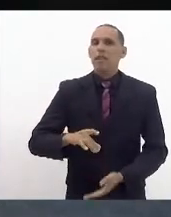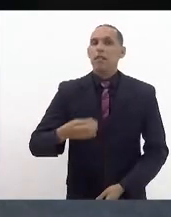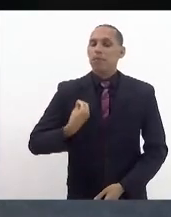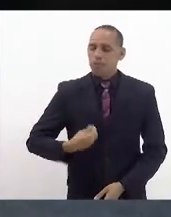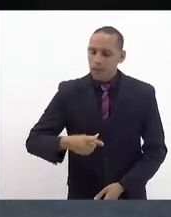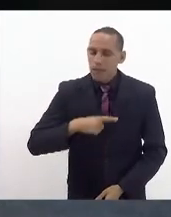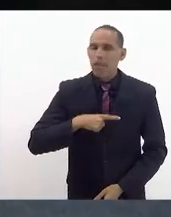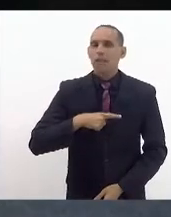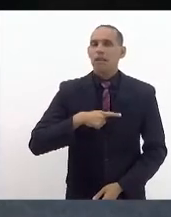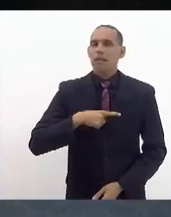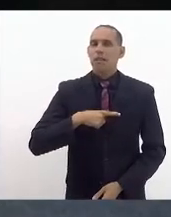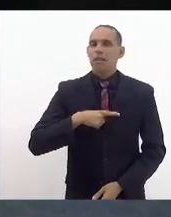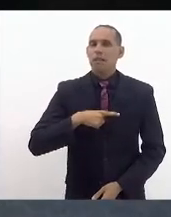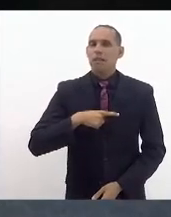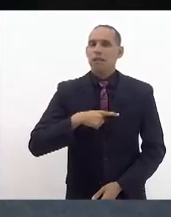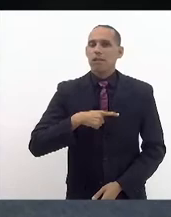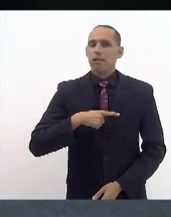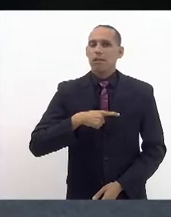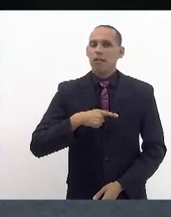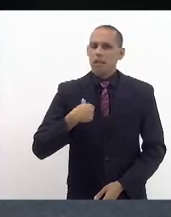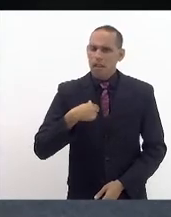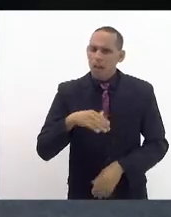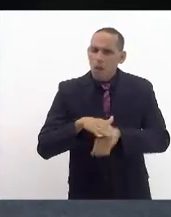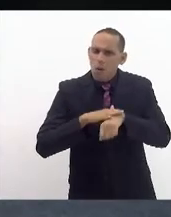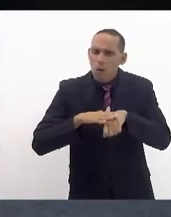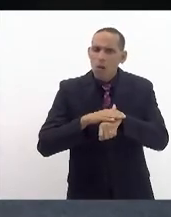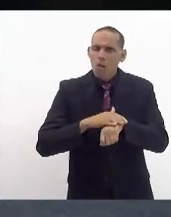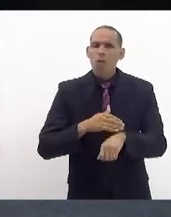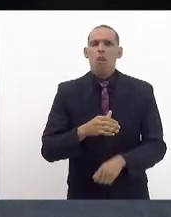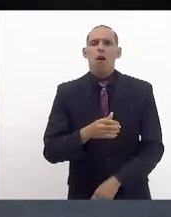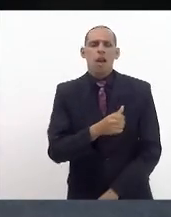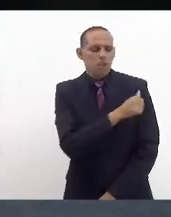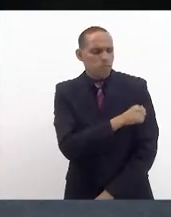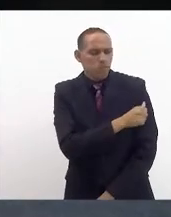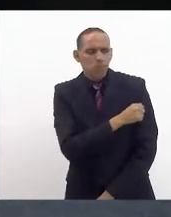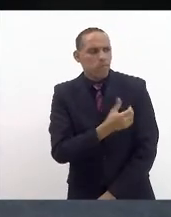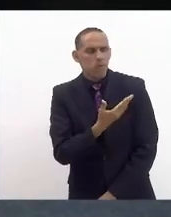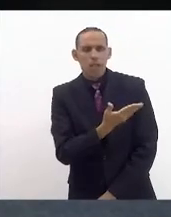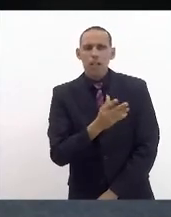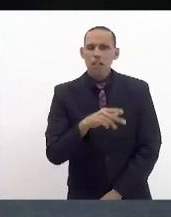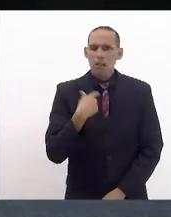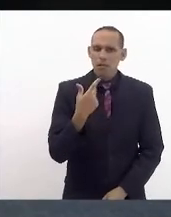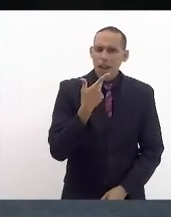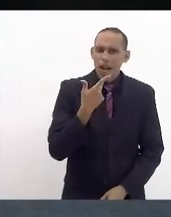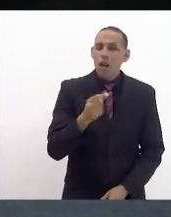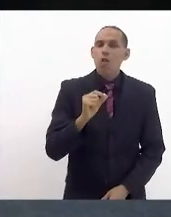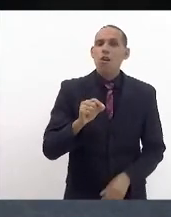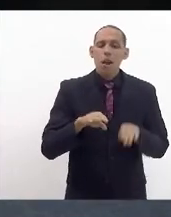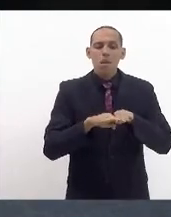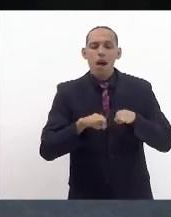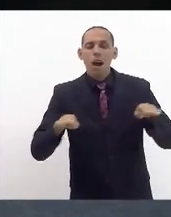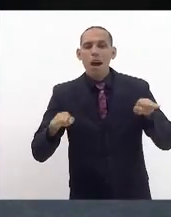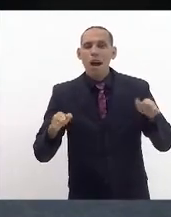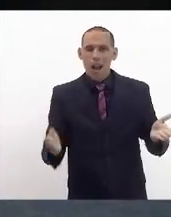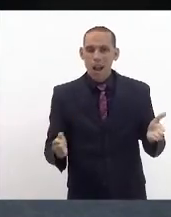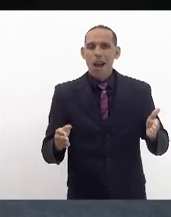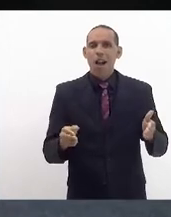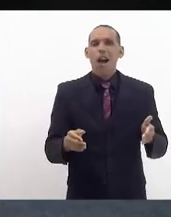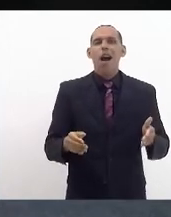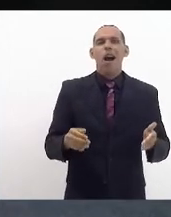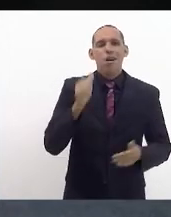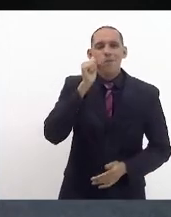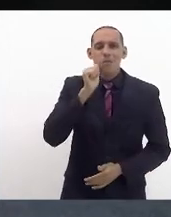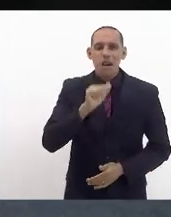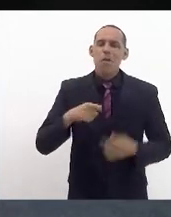já conversei com a enfermeira Rejane quando eu falei que a nossa bancada feminina precisava sim ter uma reunião com o